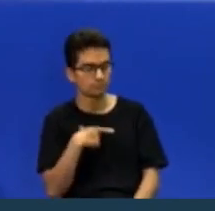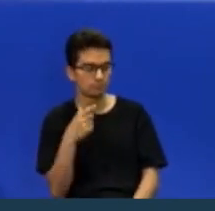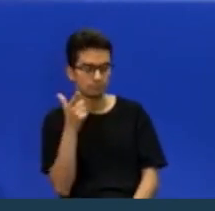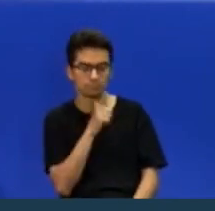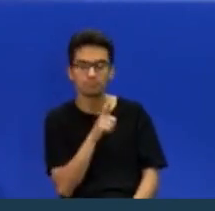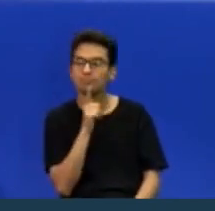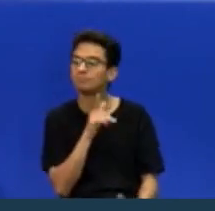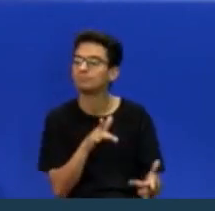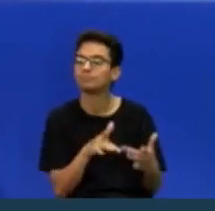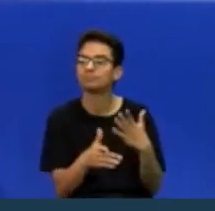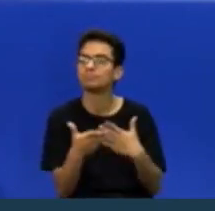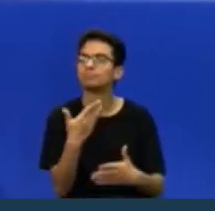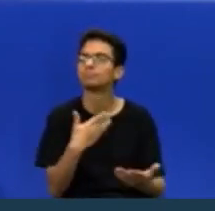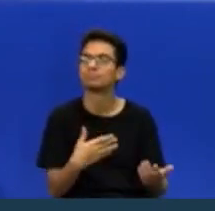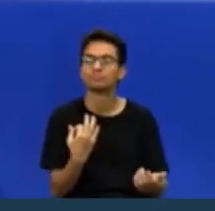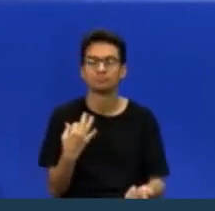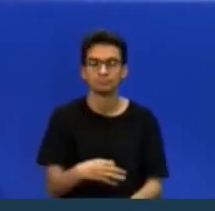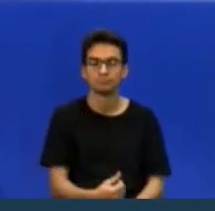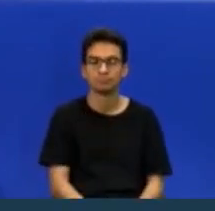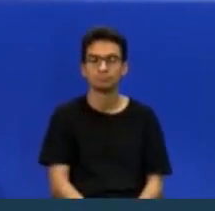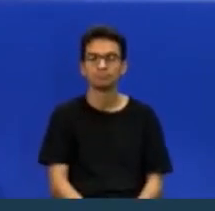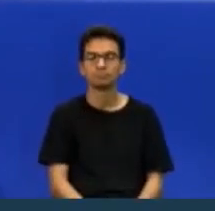os indivíduos, com os outros.